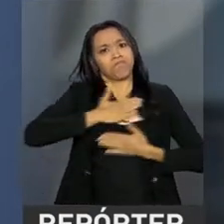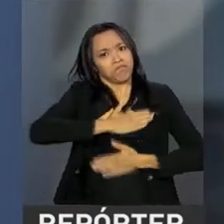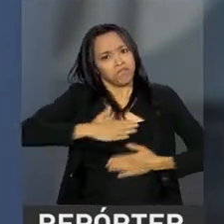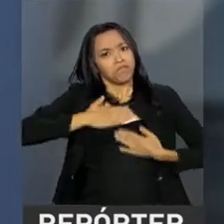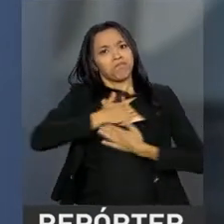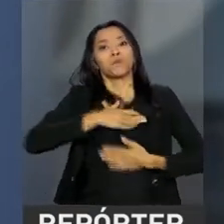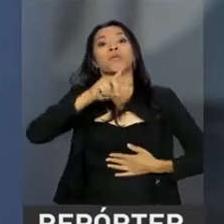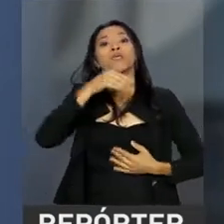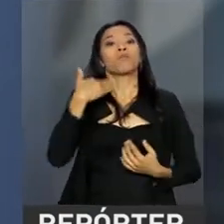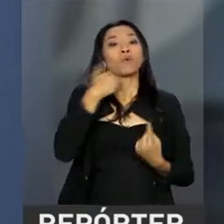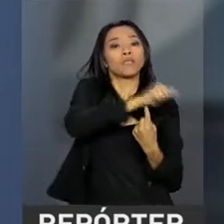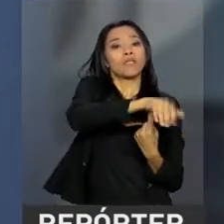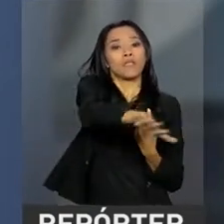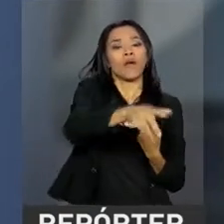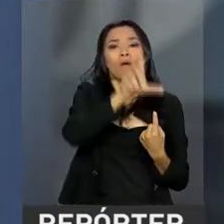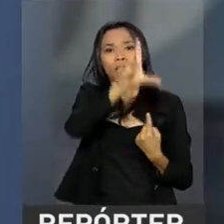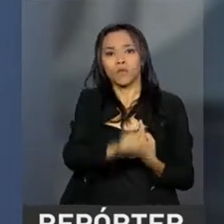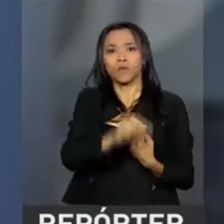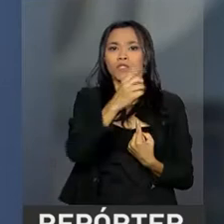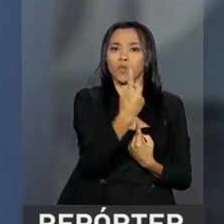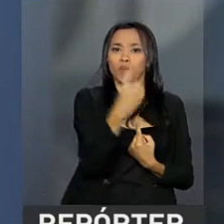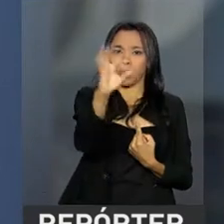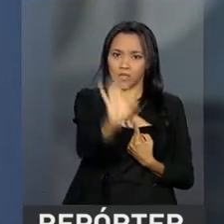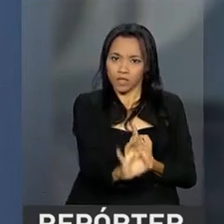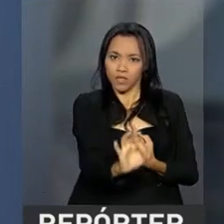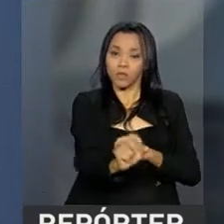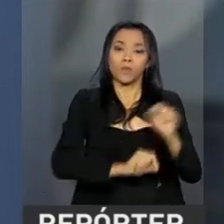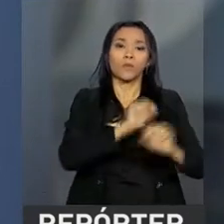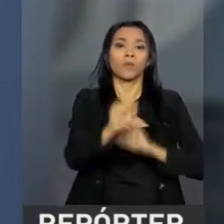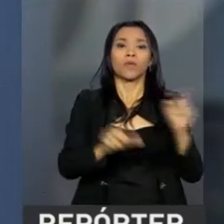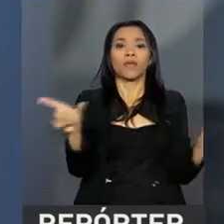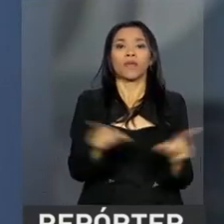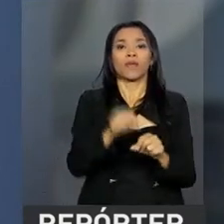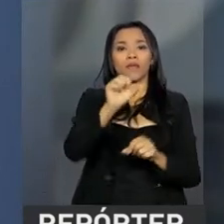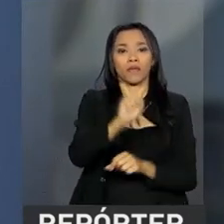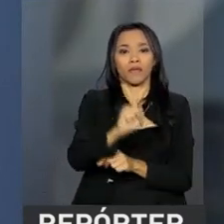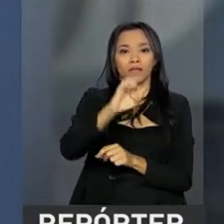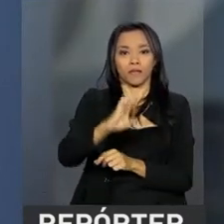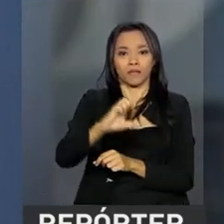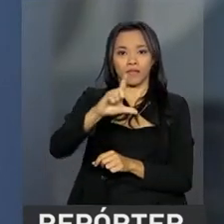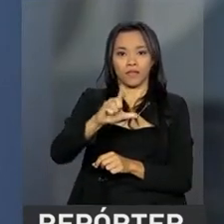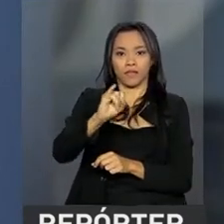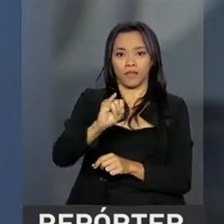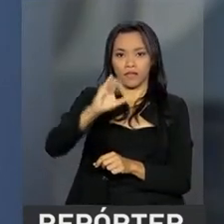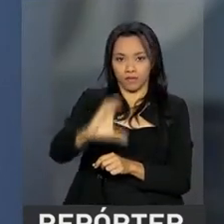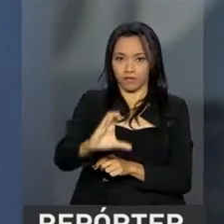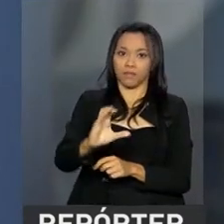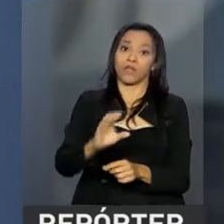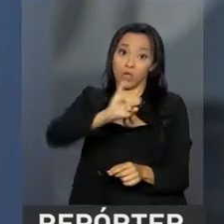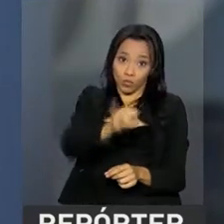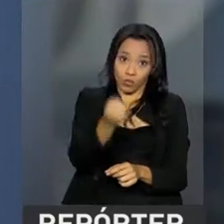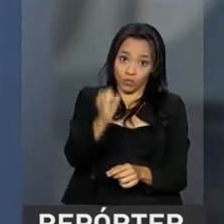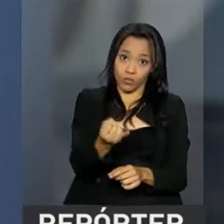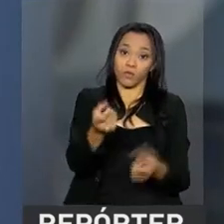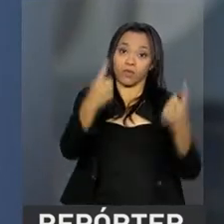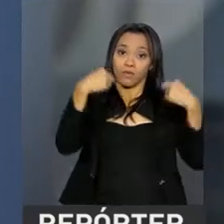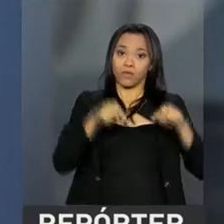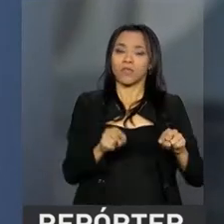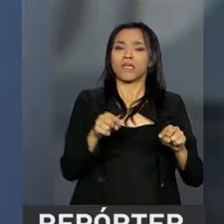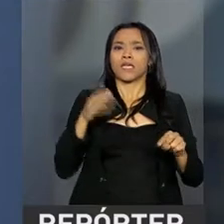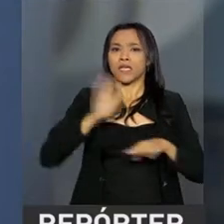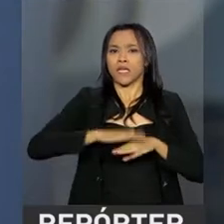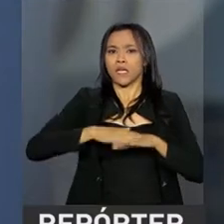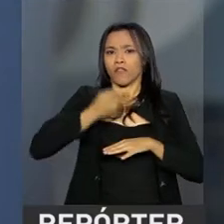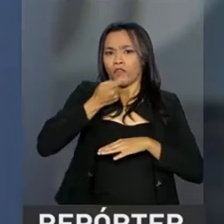central de reduzir em um ponto percentual a taxa básica de juros da economia segundo paróquia foi a maior redução